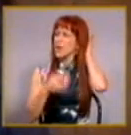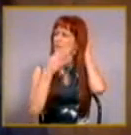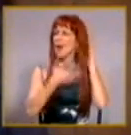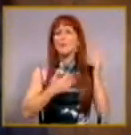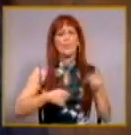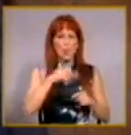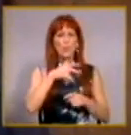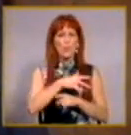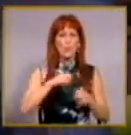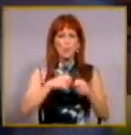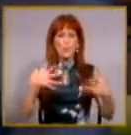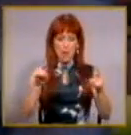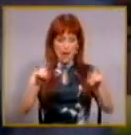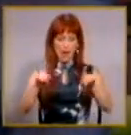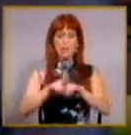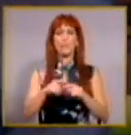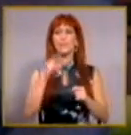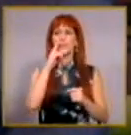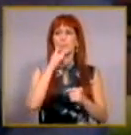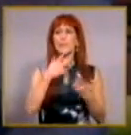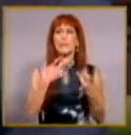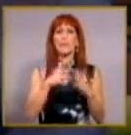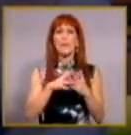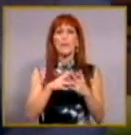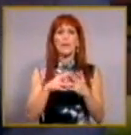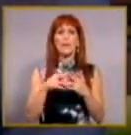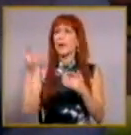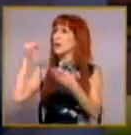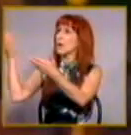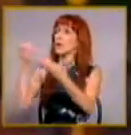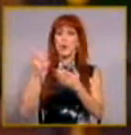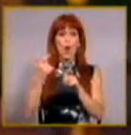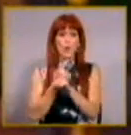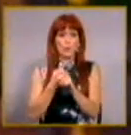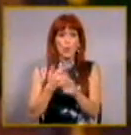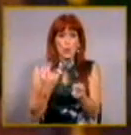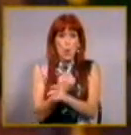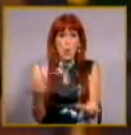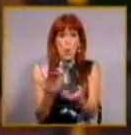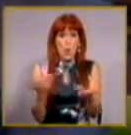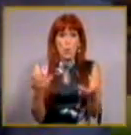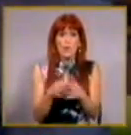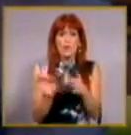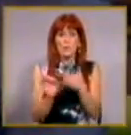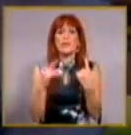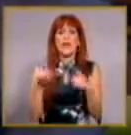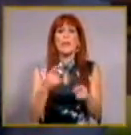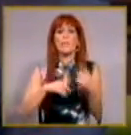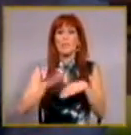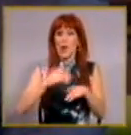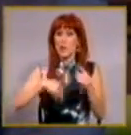maior drama. É exatamente aí que nós agora vamos nos concentrar. Não importamos porque as pessoas deixaram de conseguir. Tem essa componente. E por isso é que